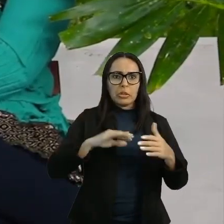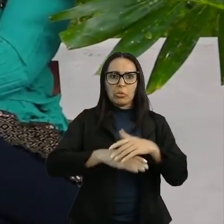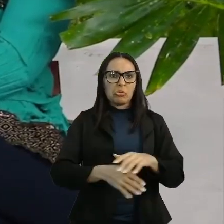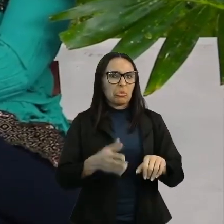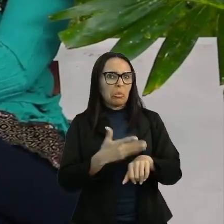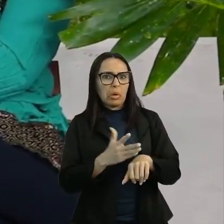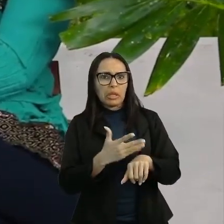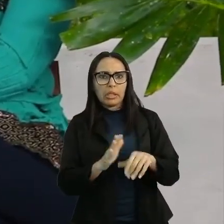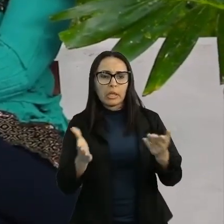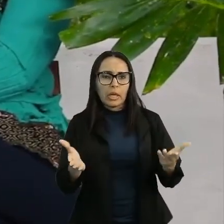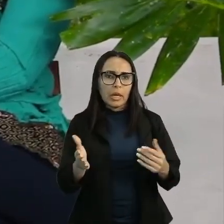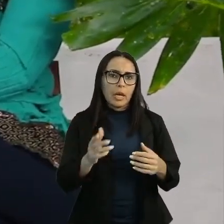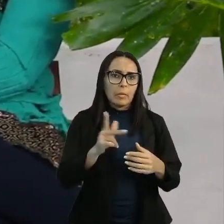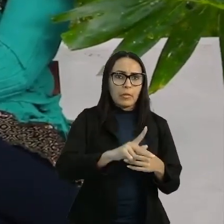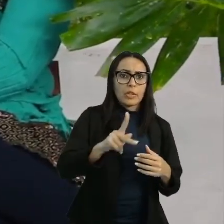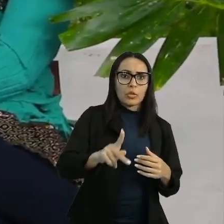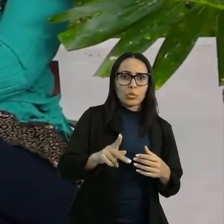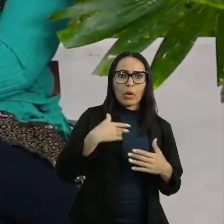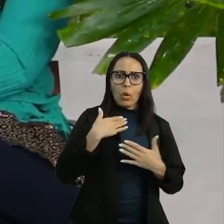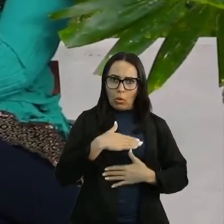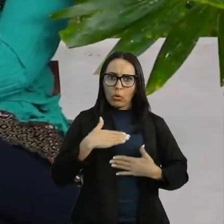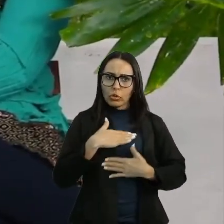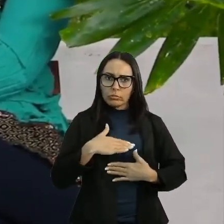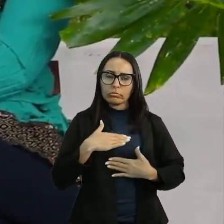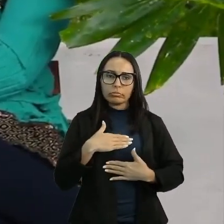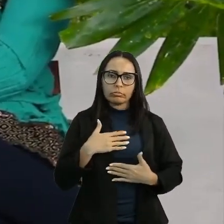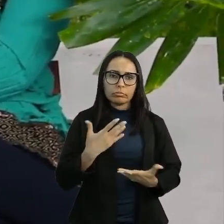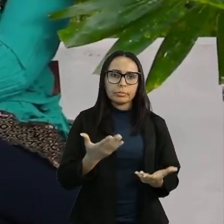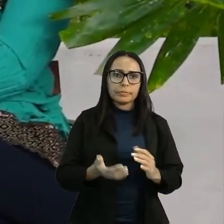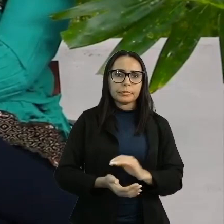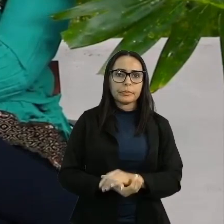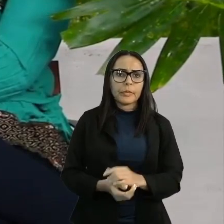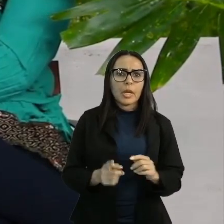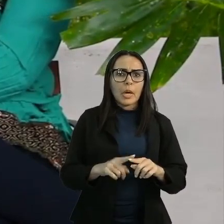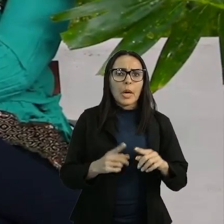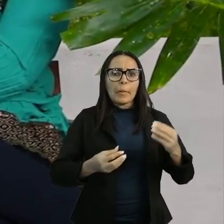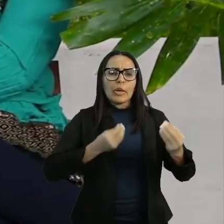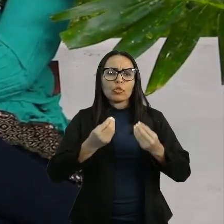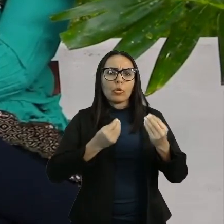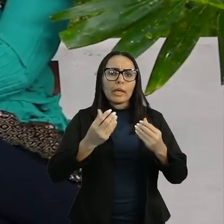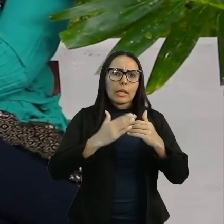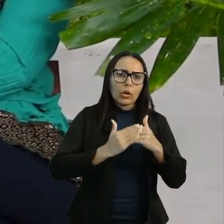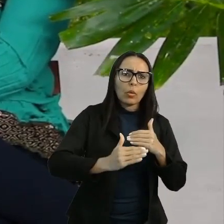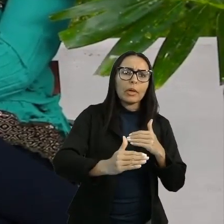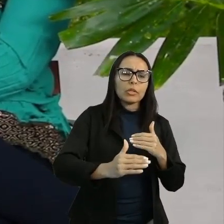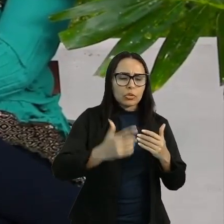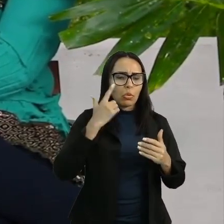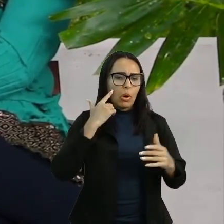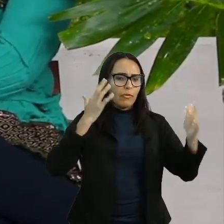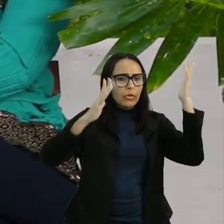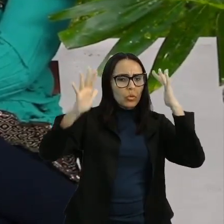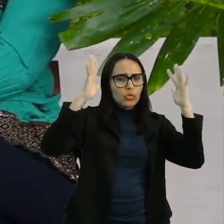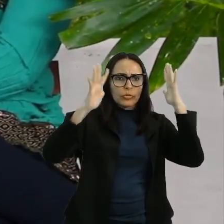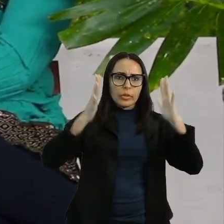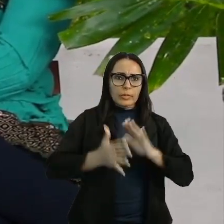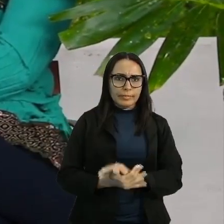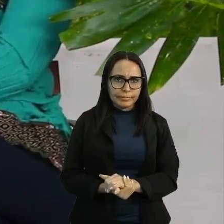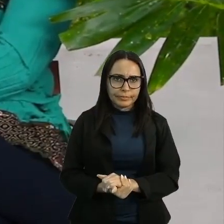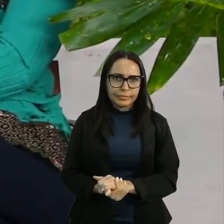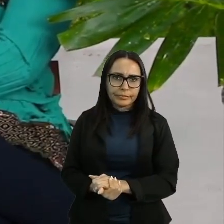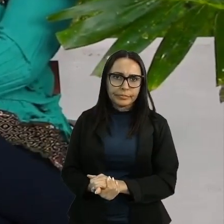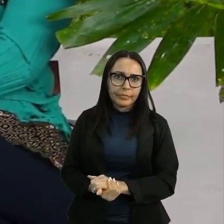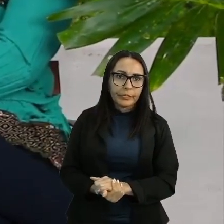eu era bastante nova, eu tinha por volta de uns 15 anos quando eu conheci essa tradição, esse movimento, e eu me encantei